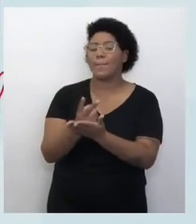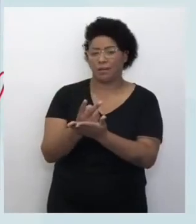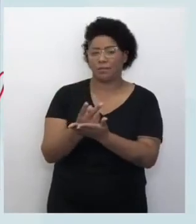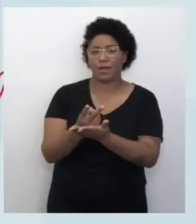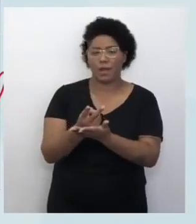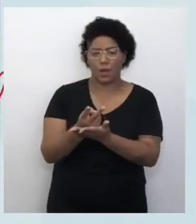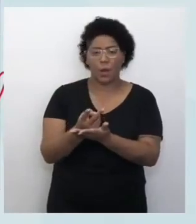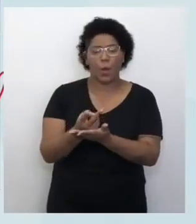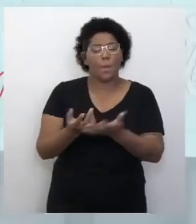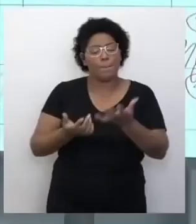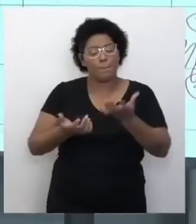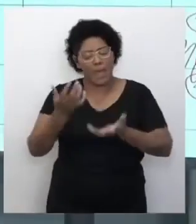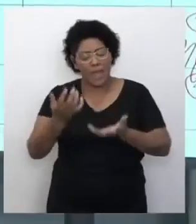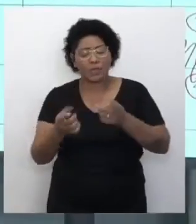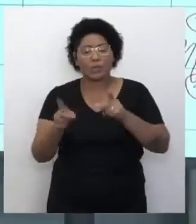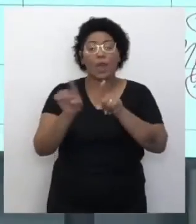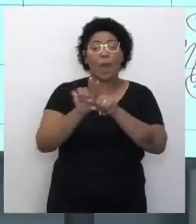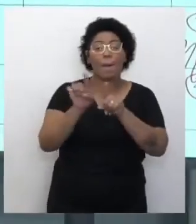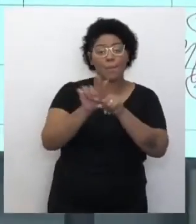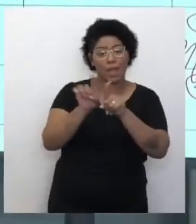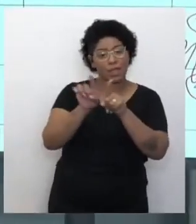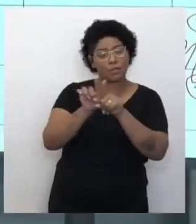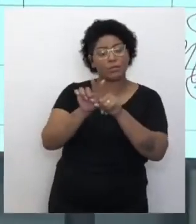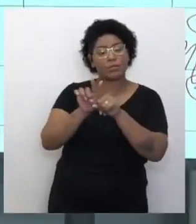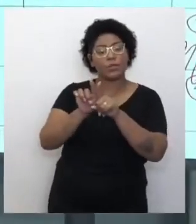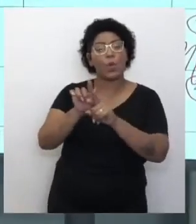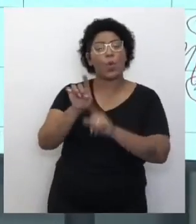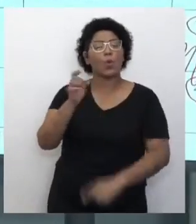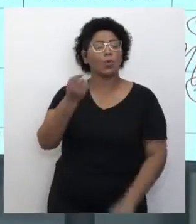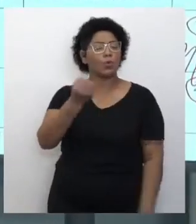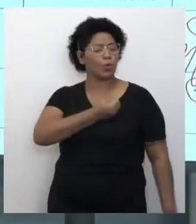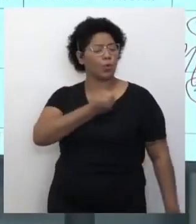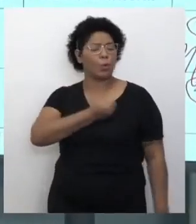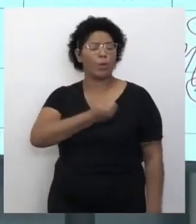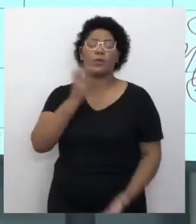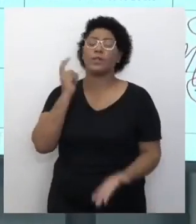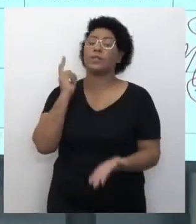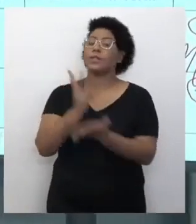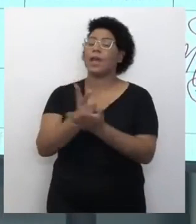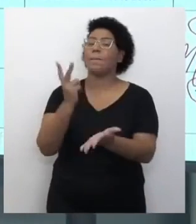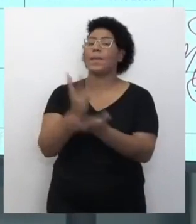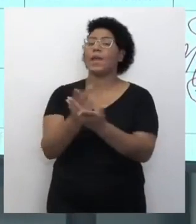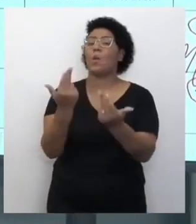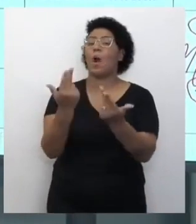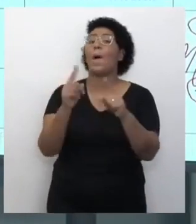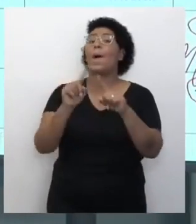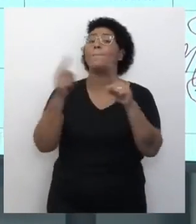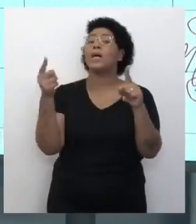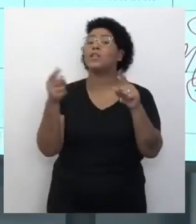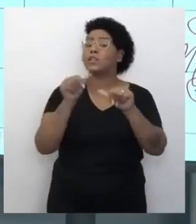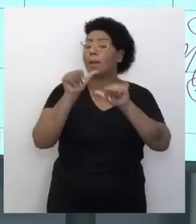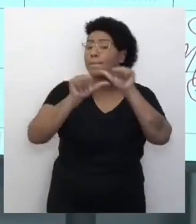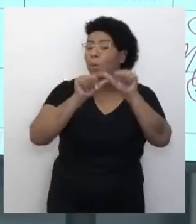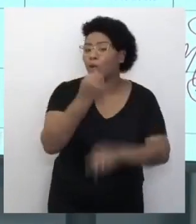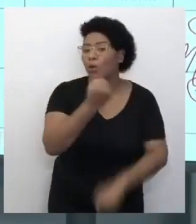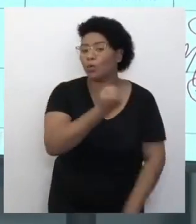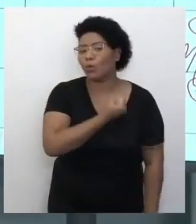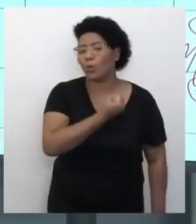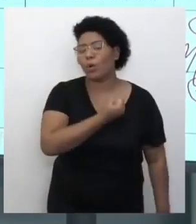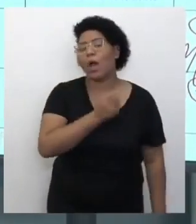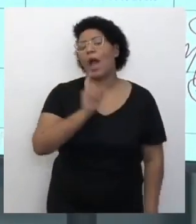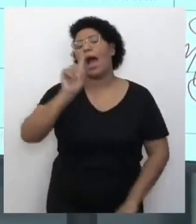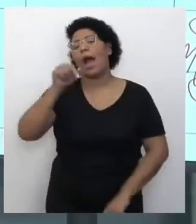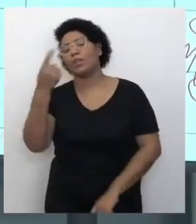Aí nós temos a lei de Prost. Quando você altera a massa de uma substância, ok? Todas as